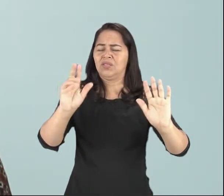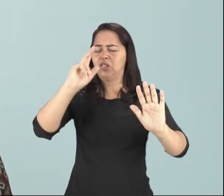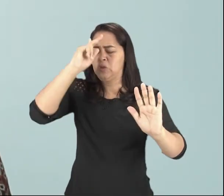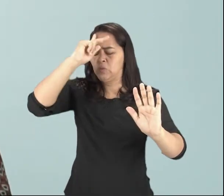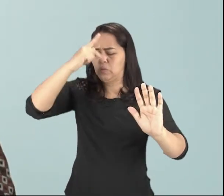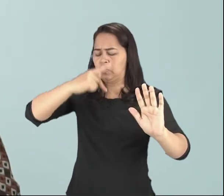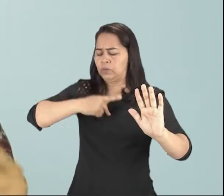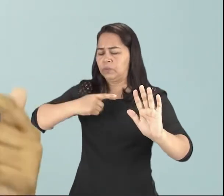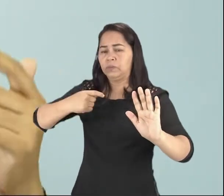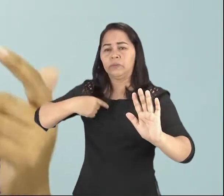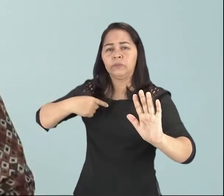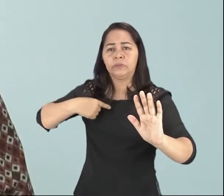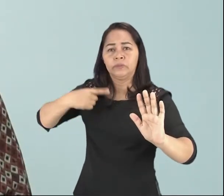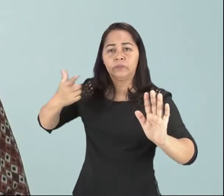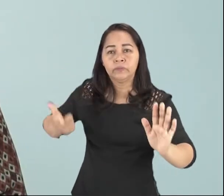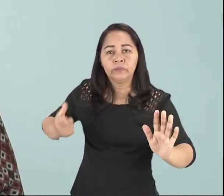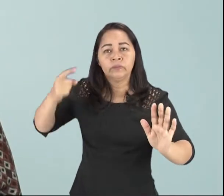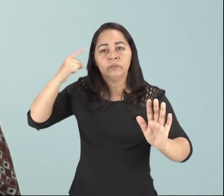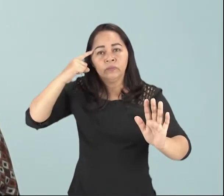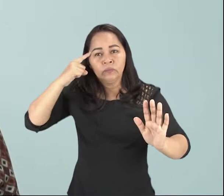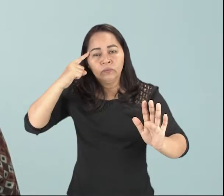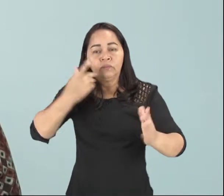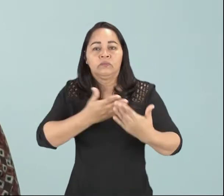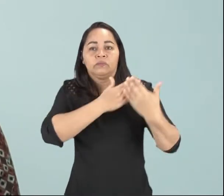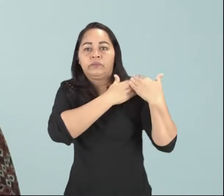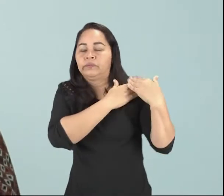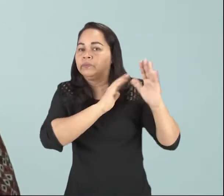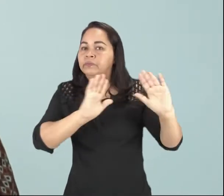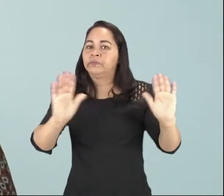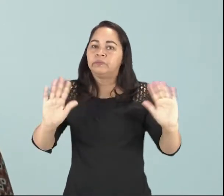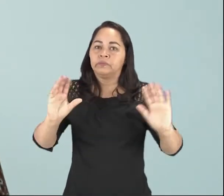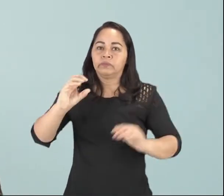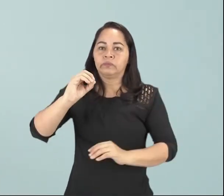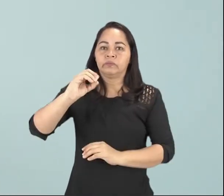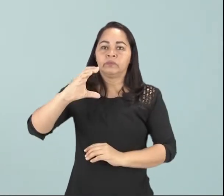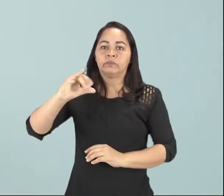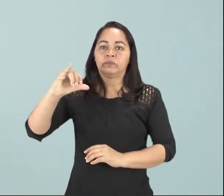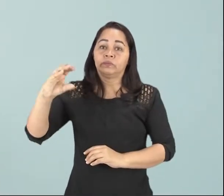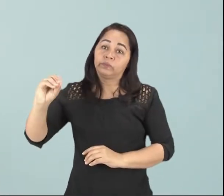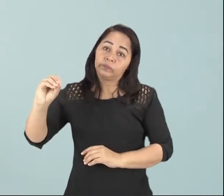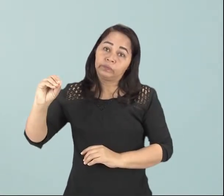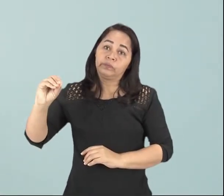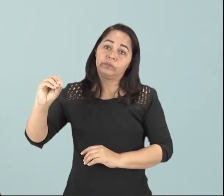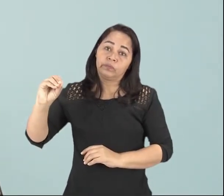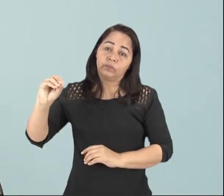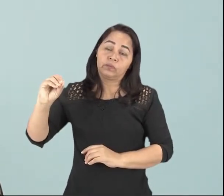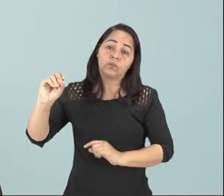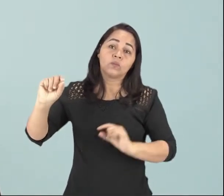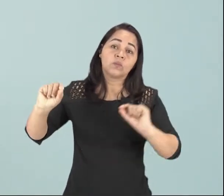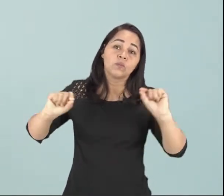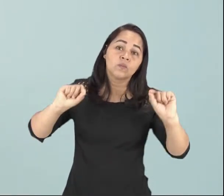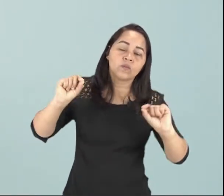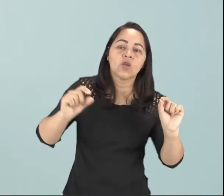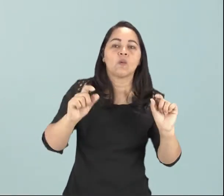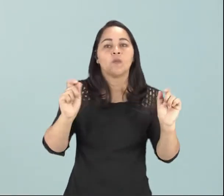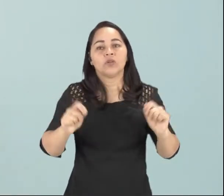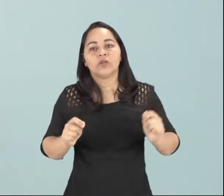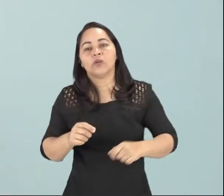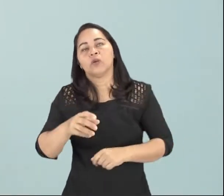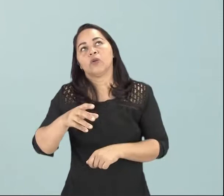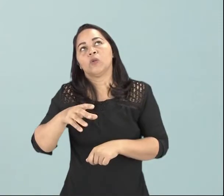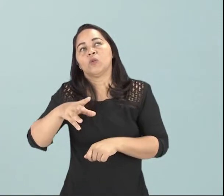não seja uma coisa que você tenha a obrigação de fazer, é algo que vai, de certa forma, te proporcionar um conhecimento, que